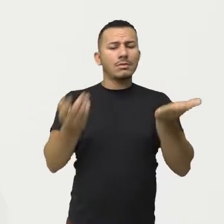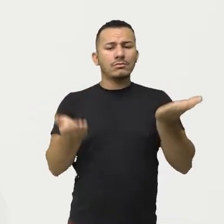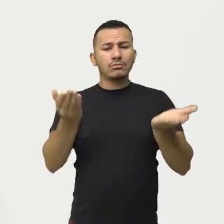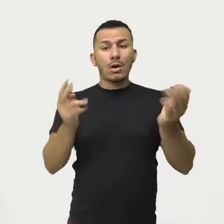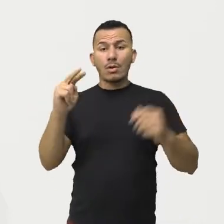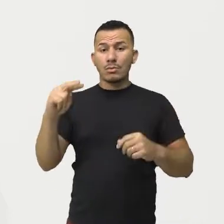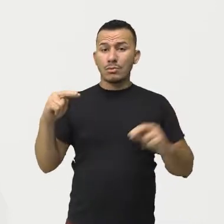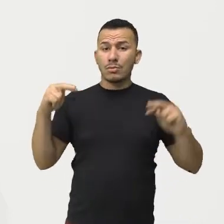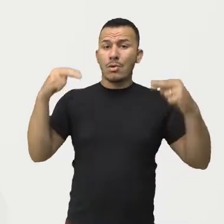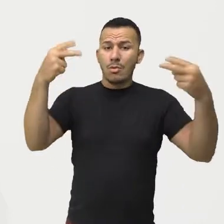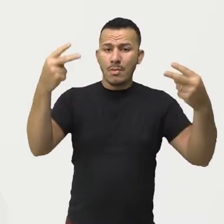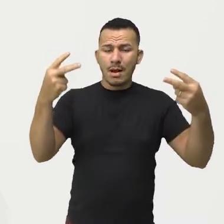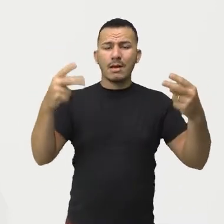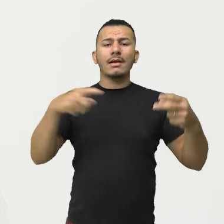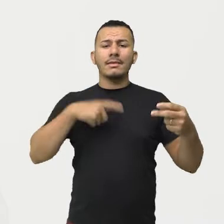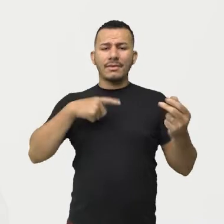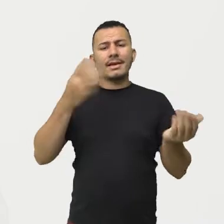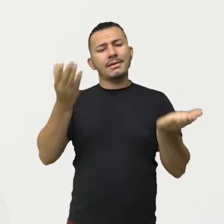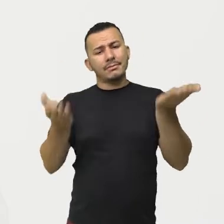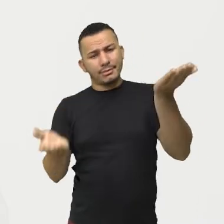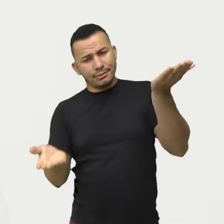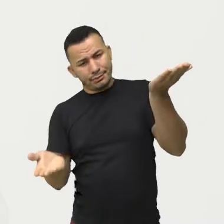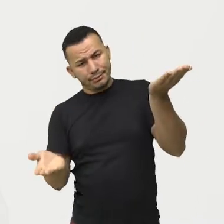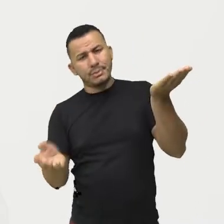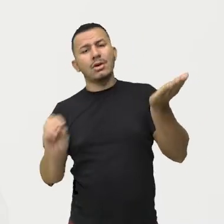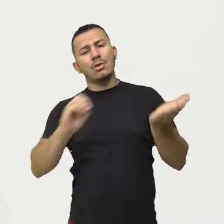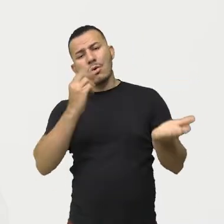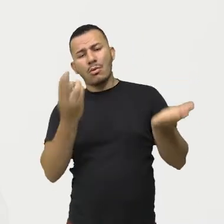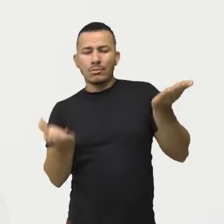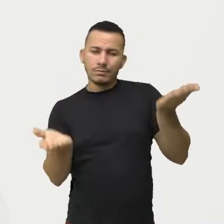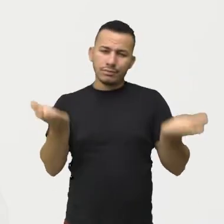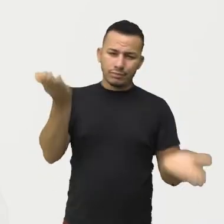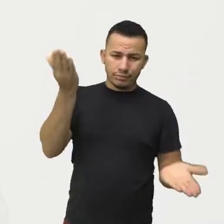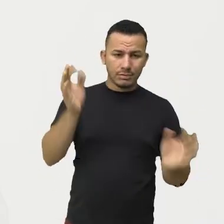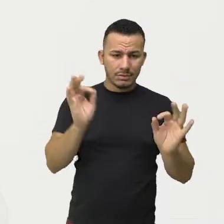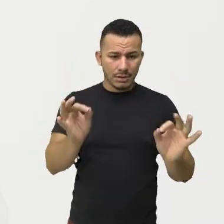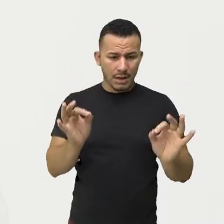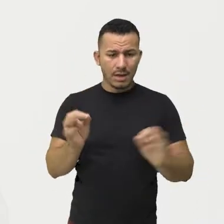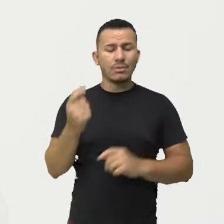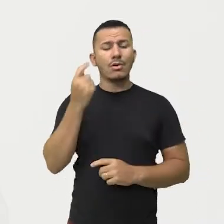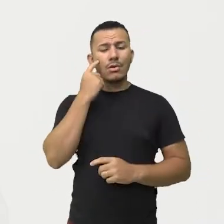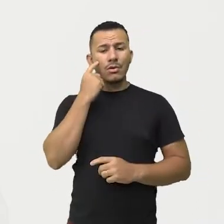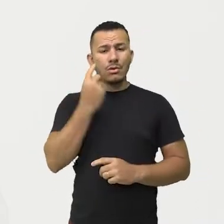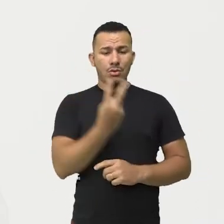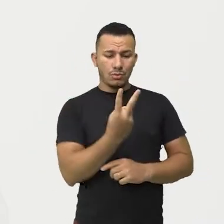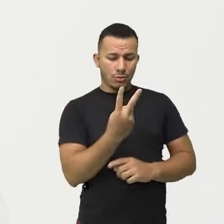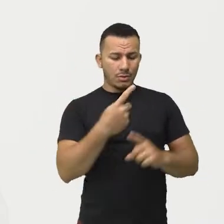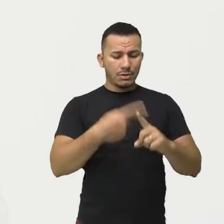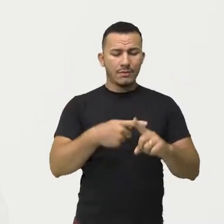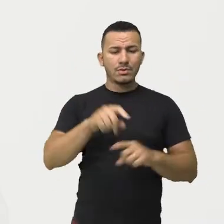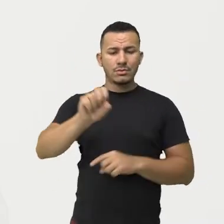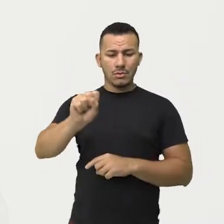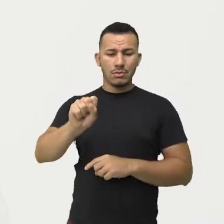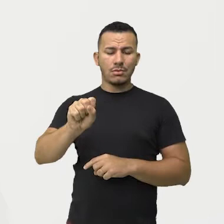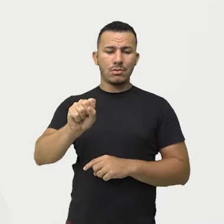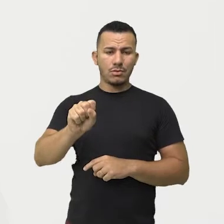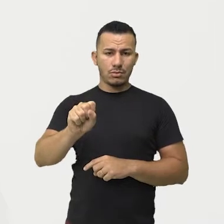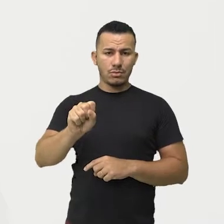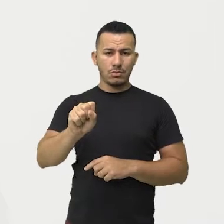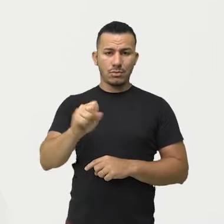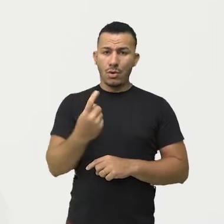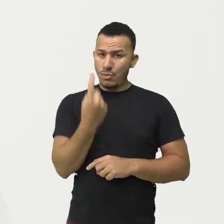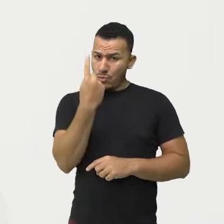balança ficará desequilibrada. É claro, né? Porque se eu fizer isso, olha, 2 vezes 8, isso aqui num prato,